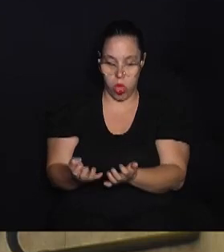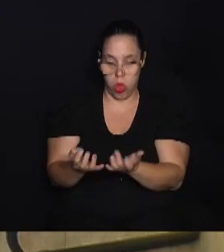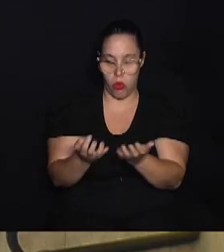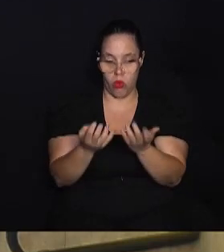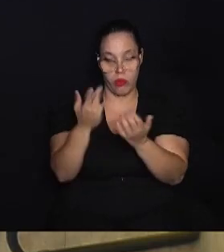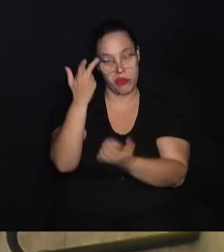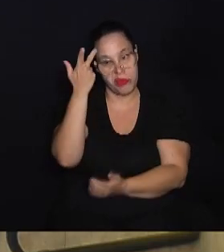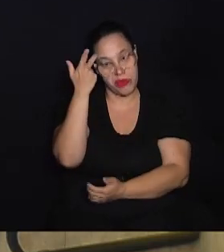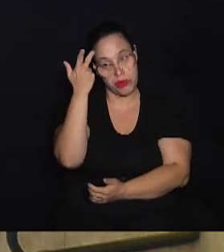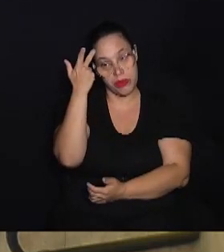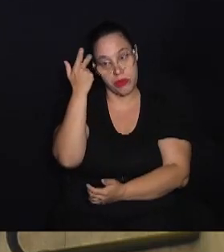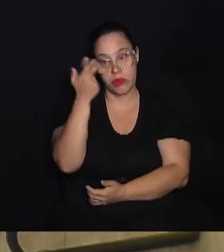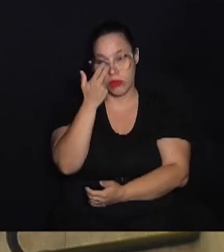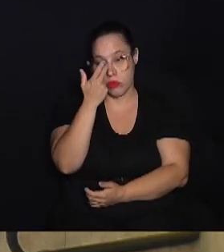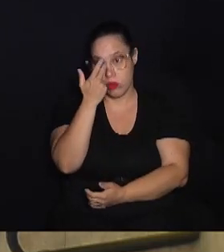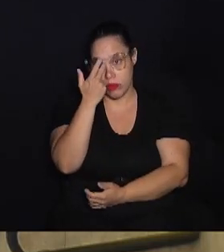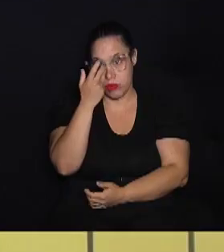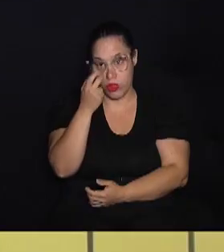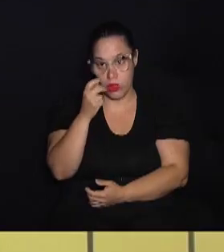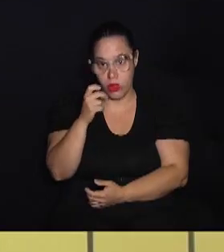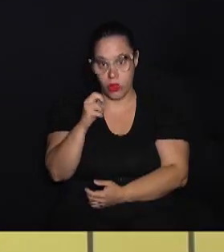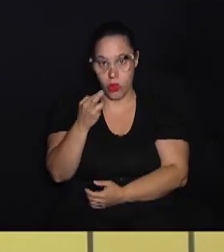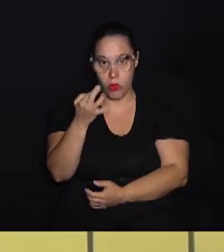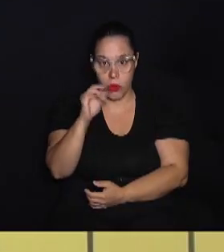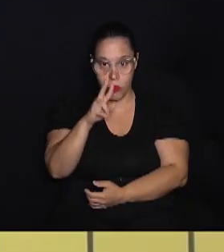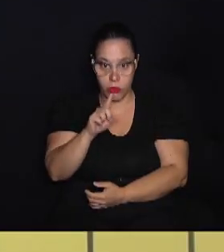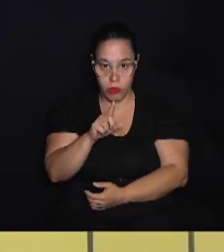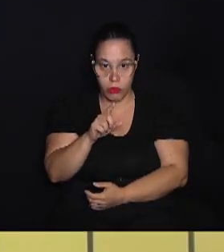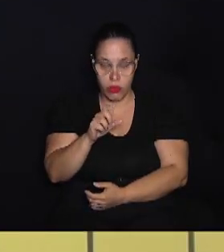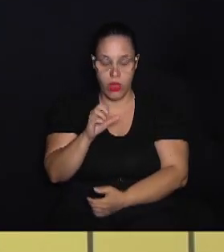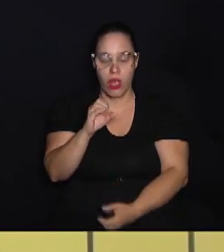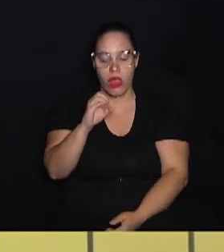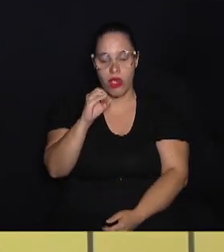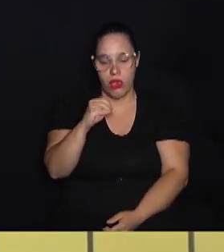normalmente não, existe a combustão